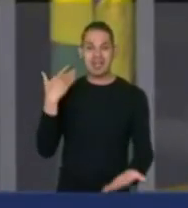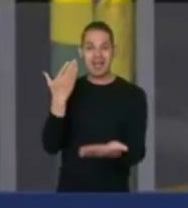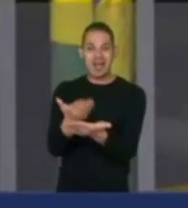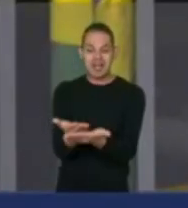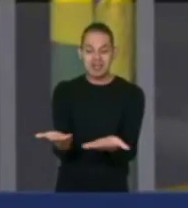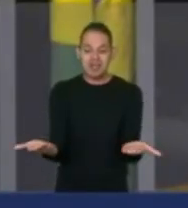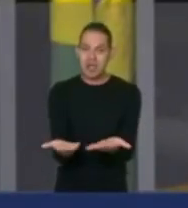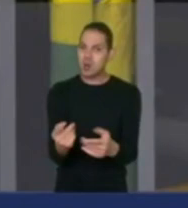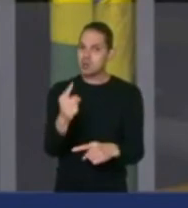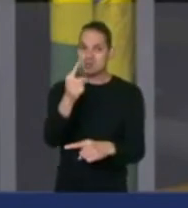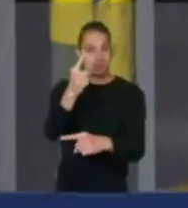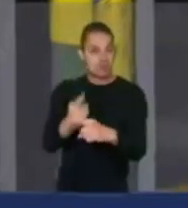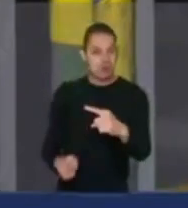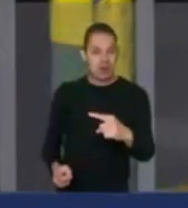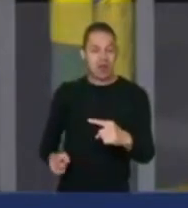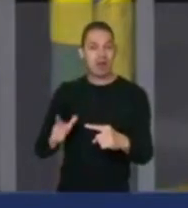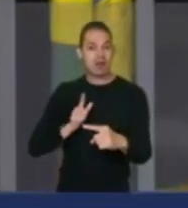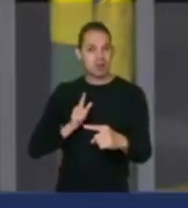censurado.